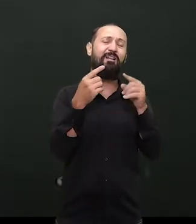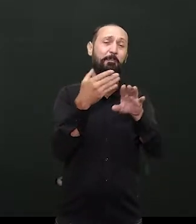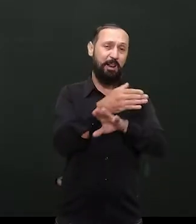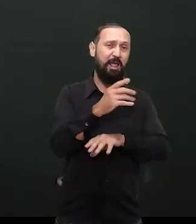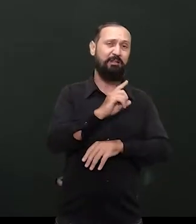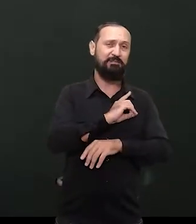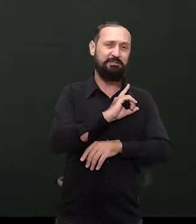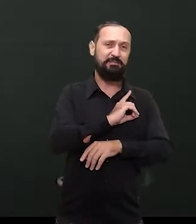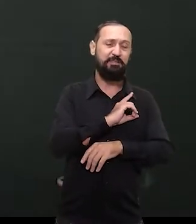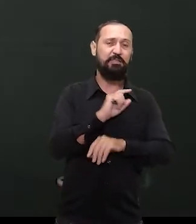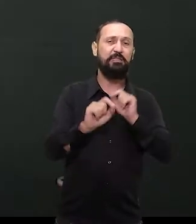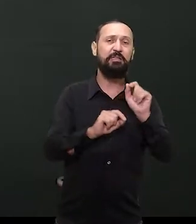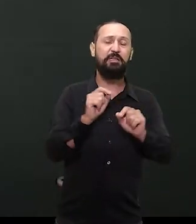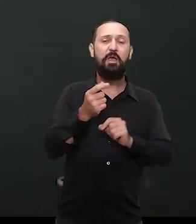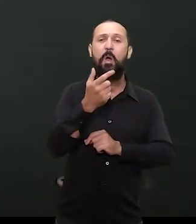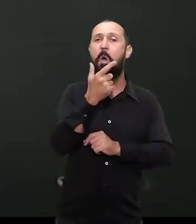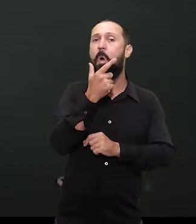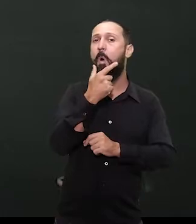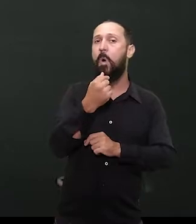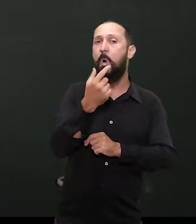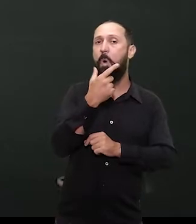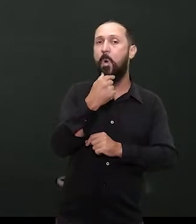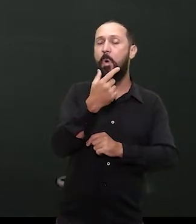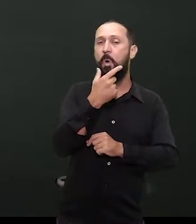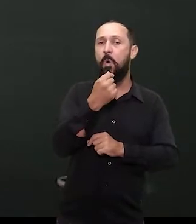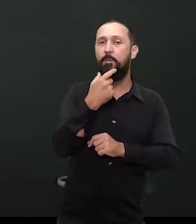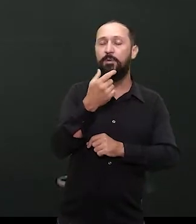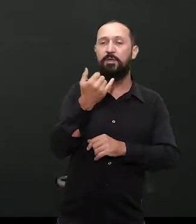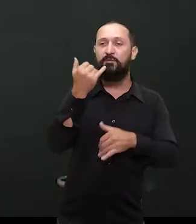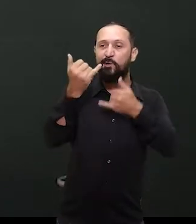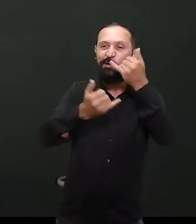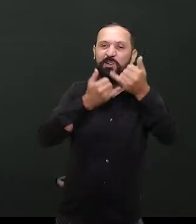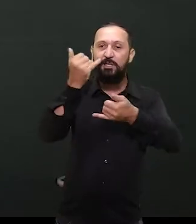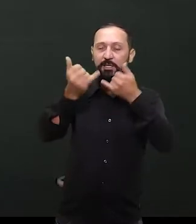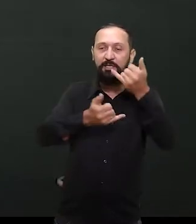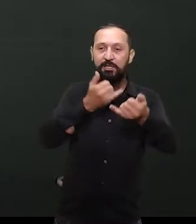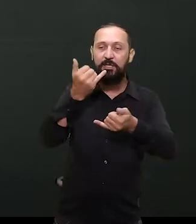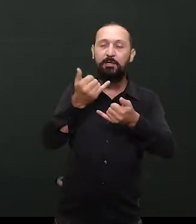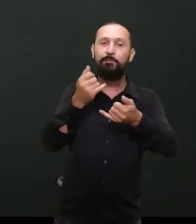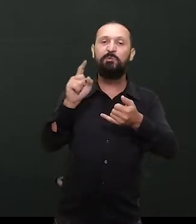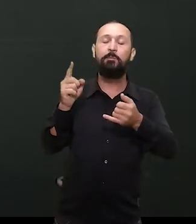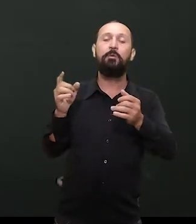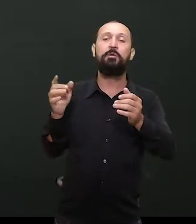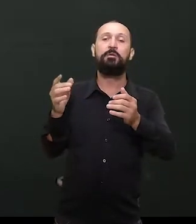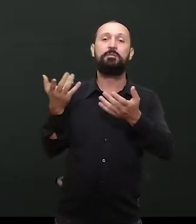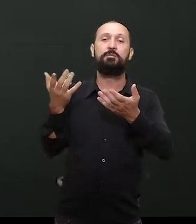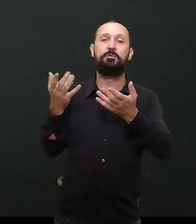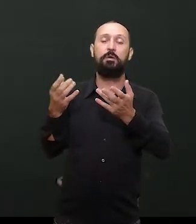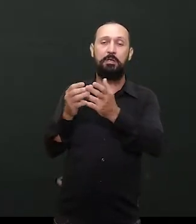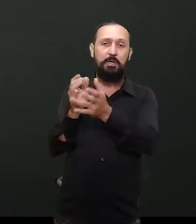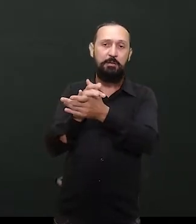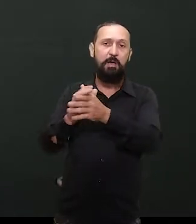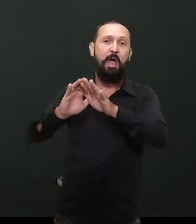recebe na deam de homens que ficam ligando constantemente após o término do relacionamento